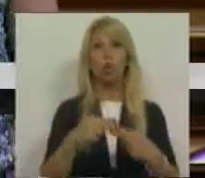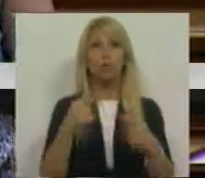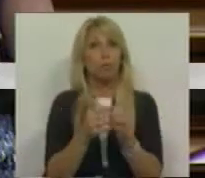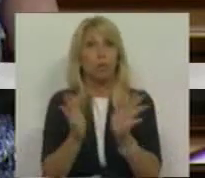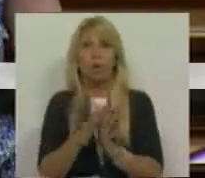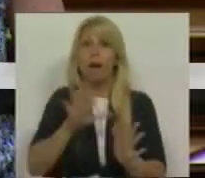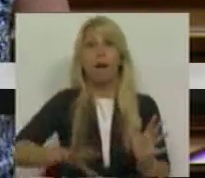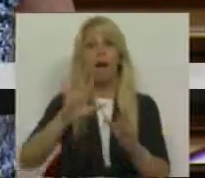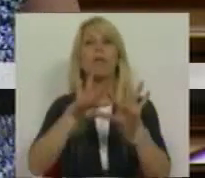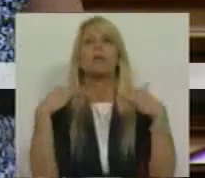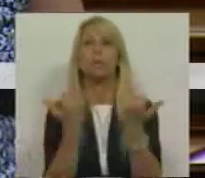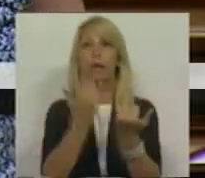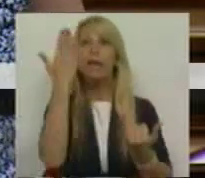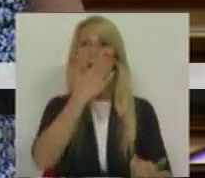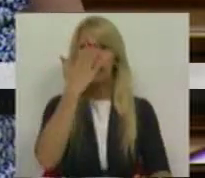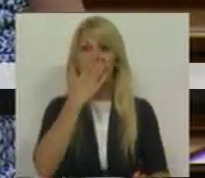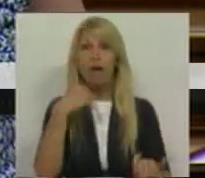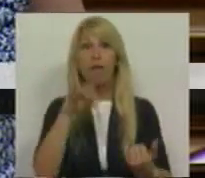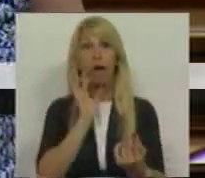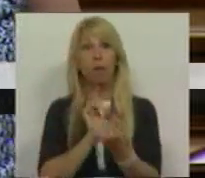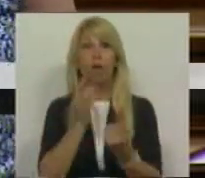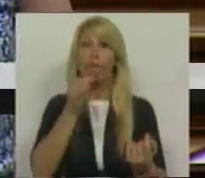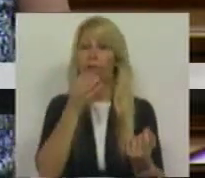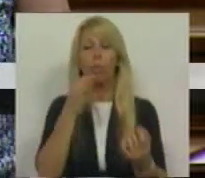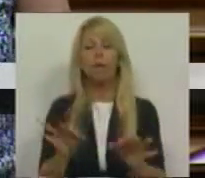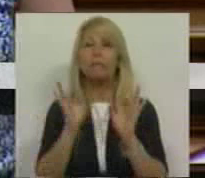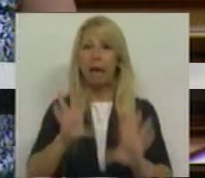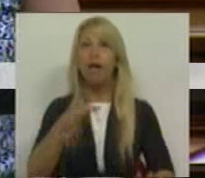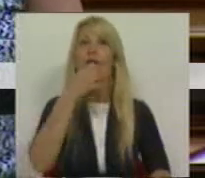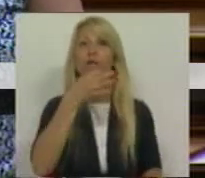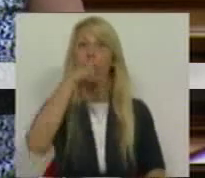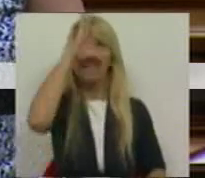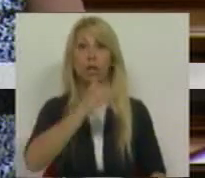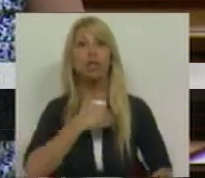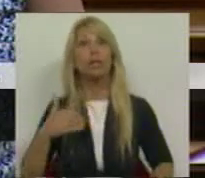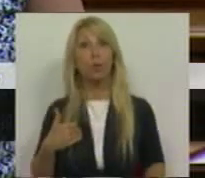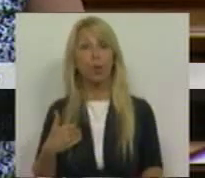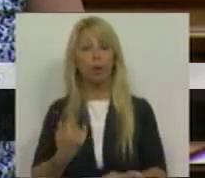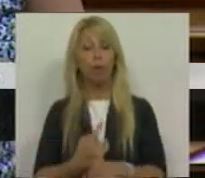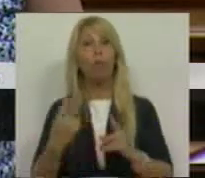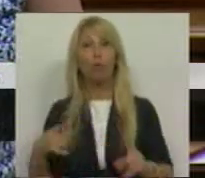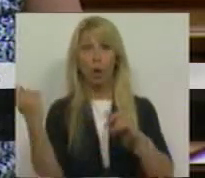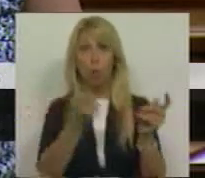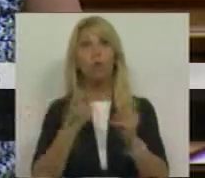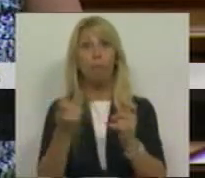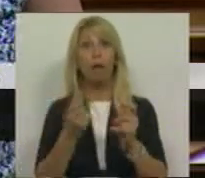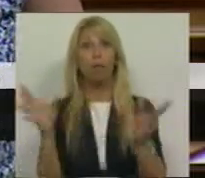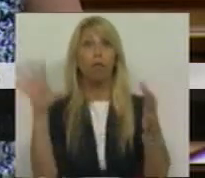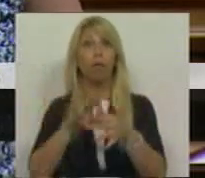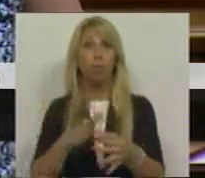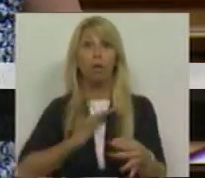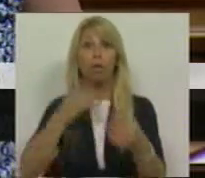sociais. Se vai falar com o Ministro da Saúde, e dado que o debate é sobre dívida pública